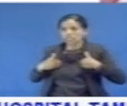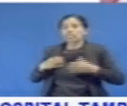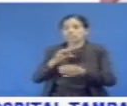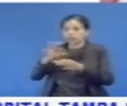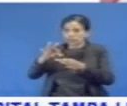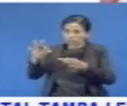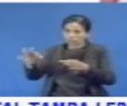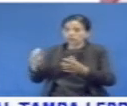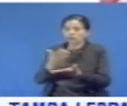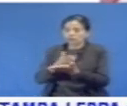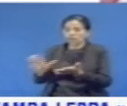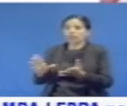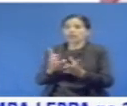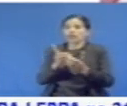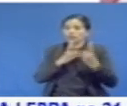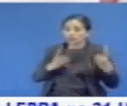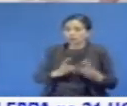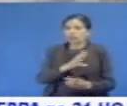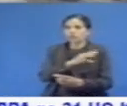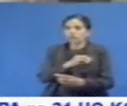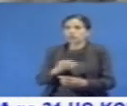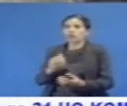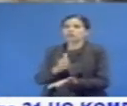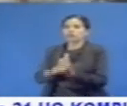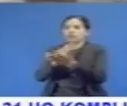e tempo estado de emergência. Né?